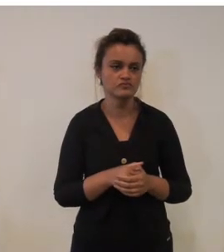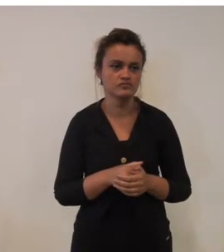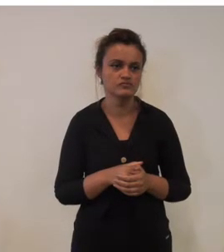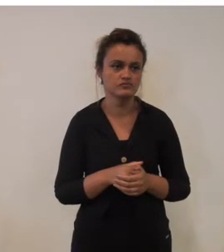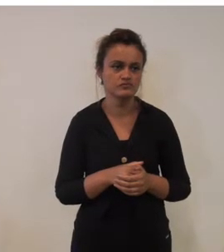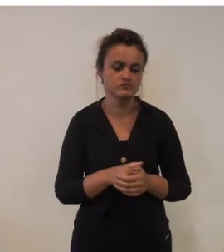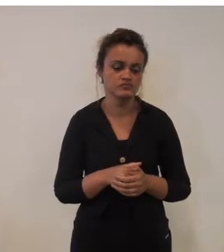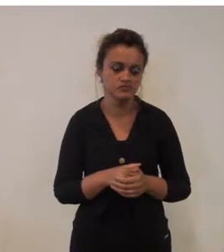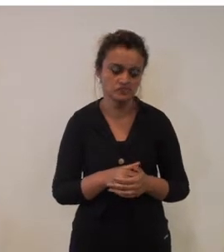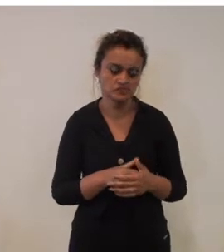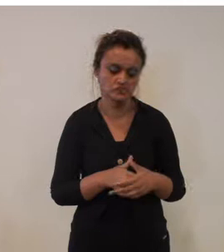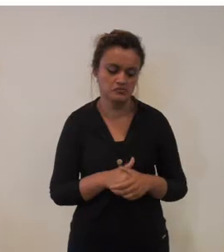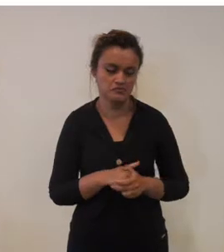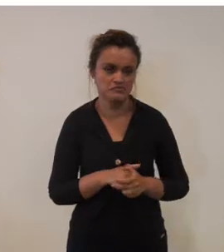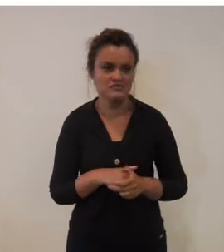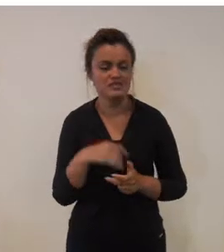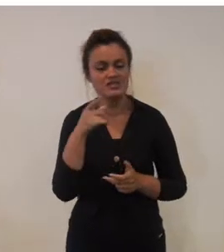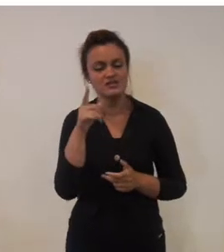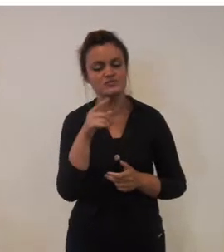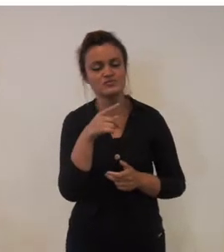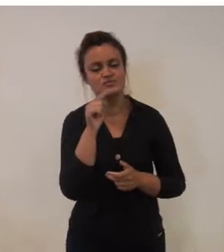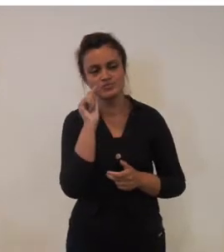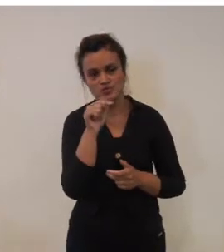Aqui um pouco em termos